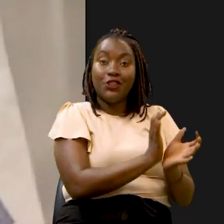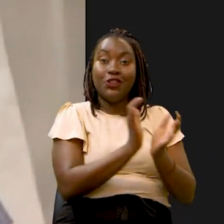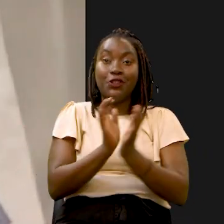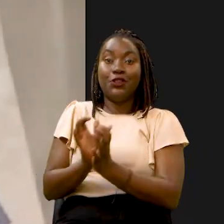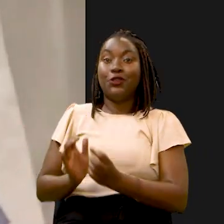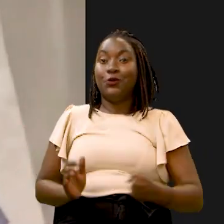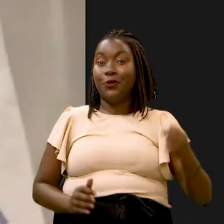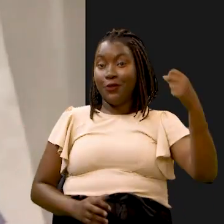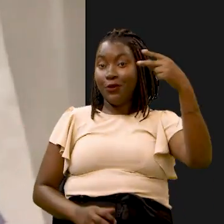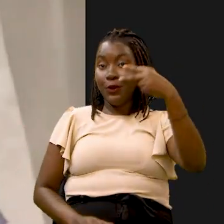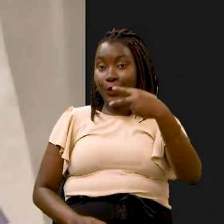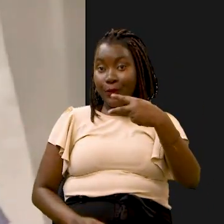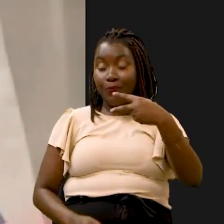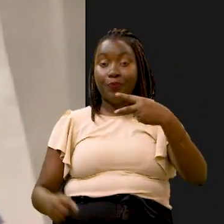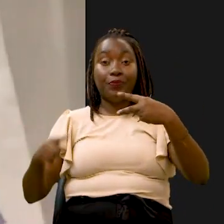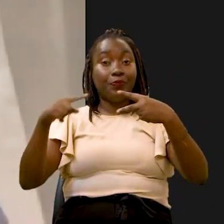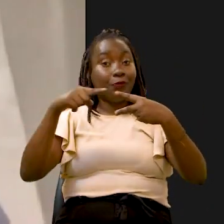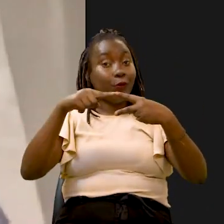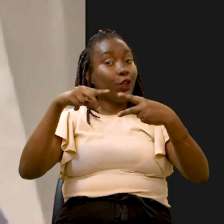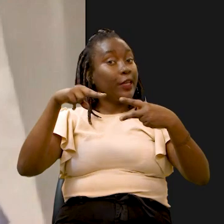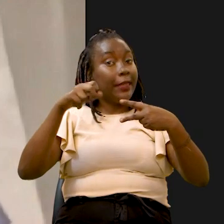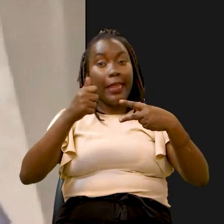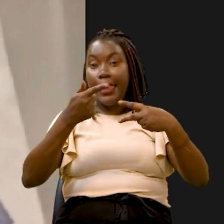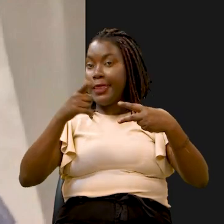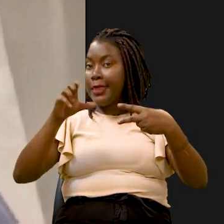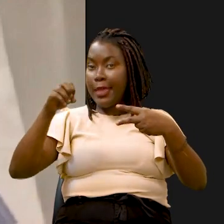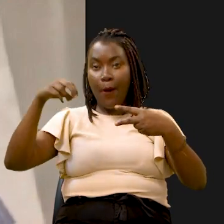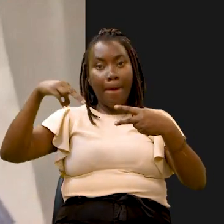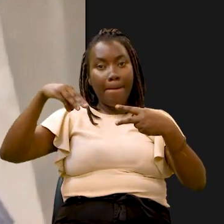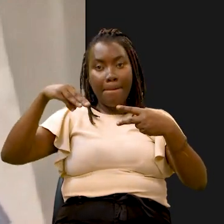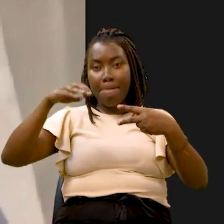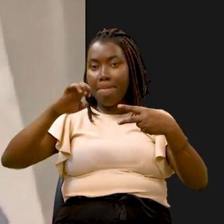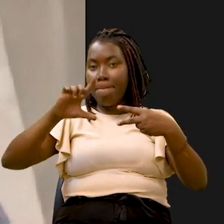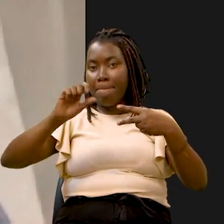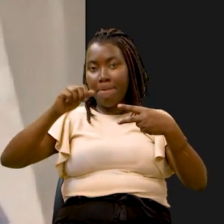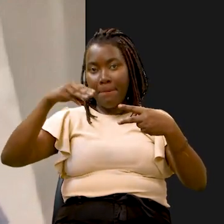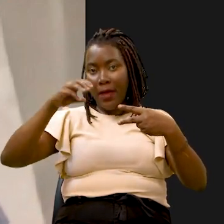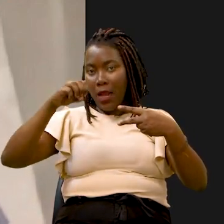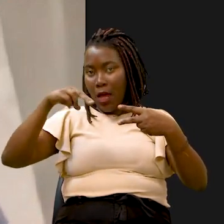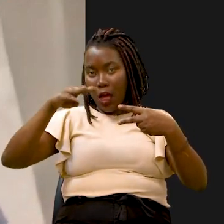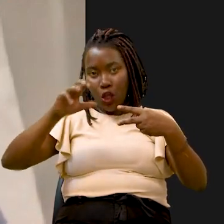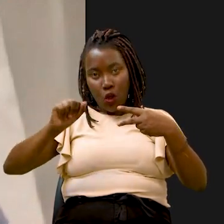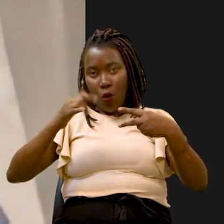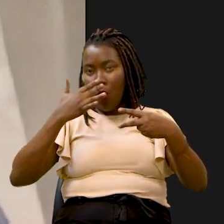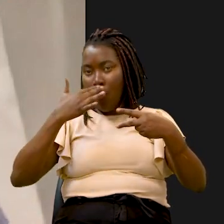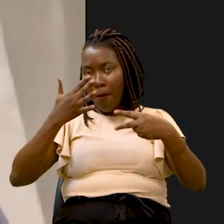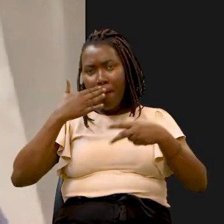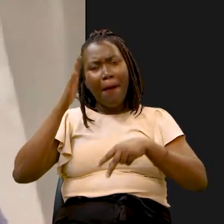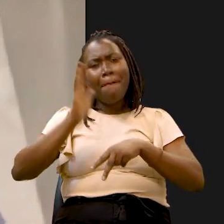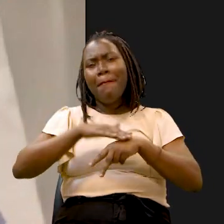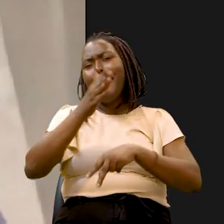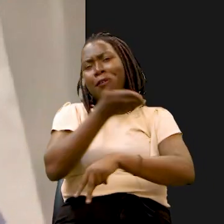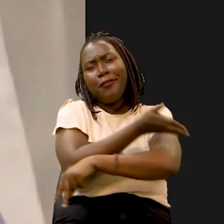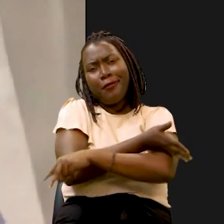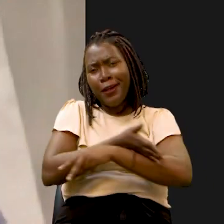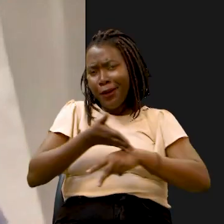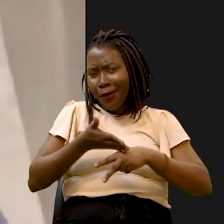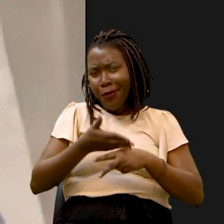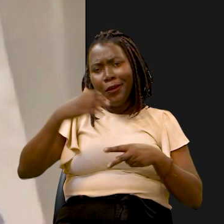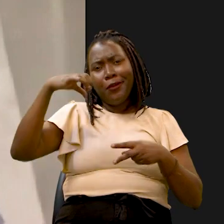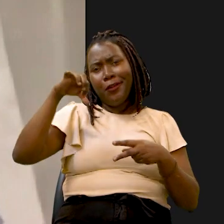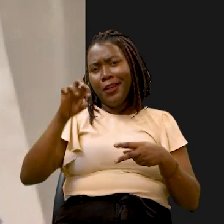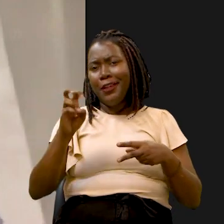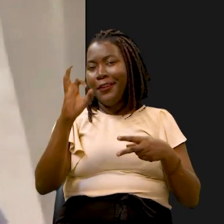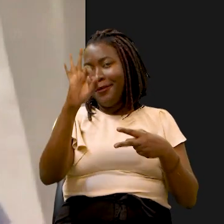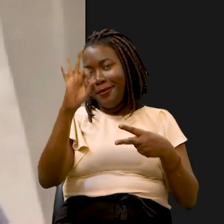grandes grupos. O tipo não melanoma, que é o mais frequente, corresponde a cerca de 95%